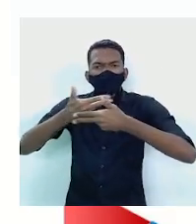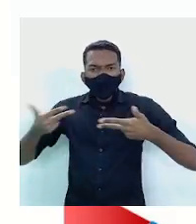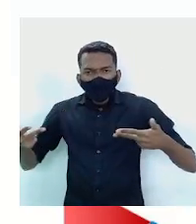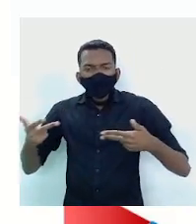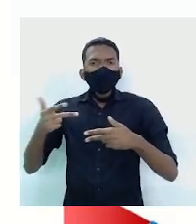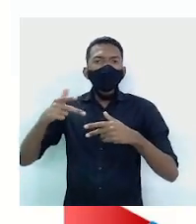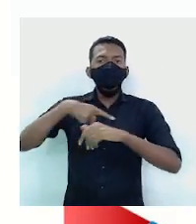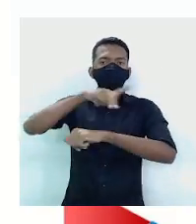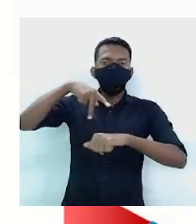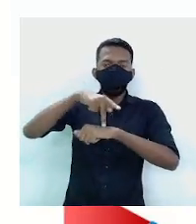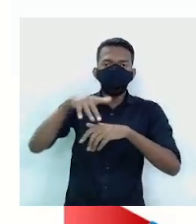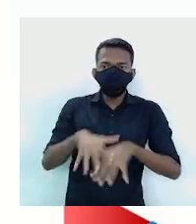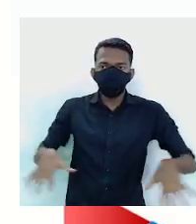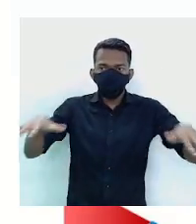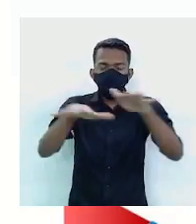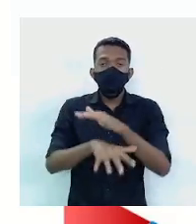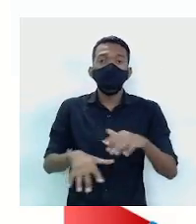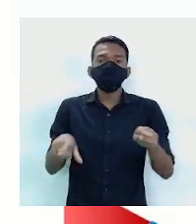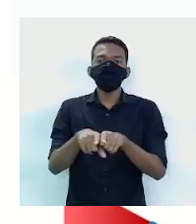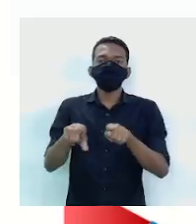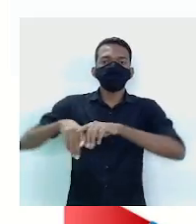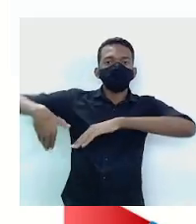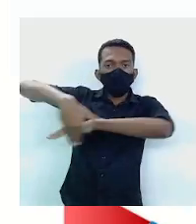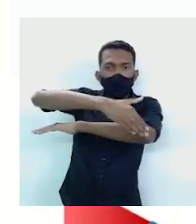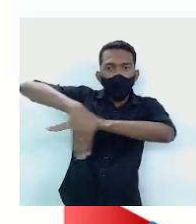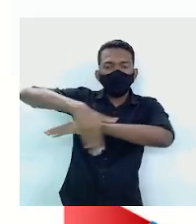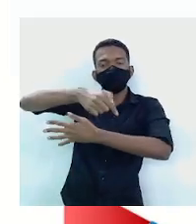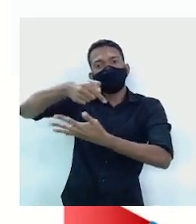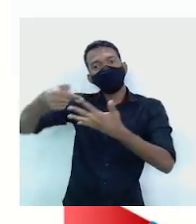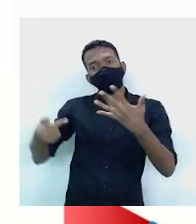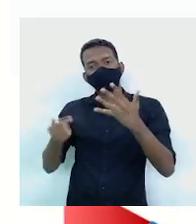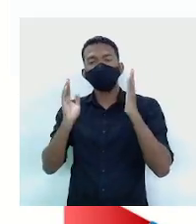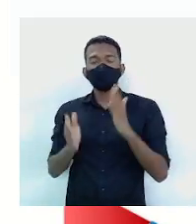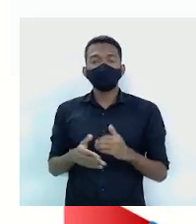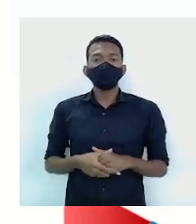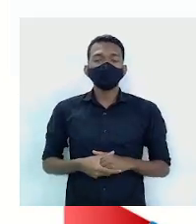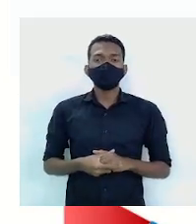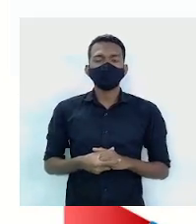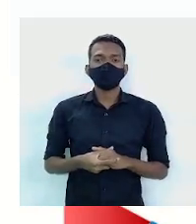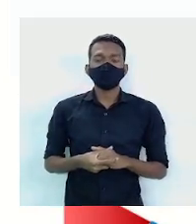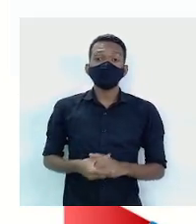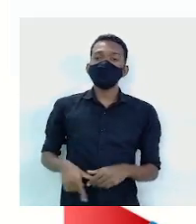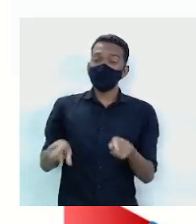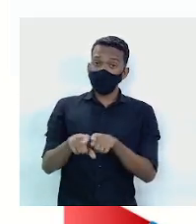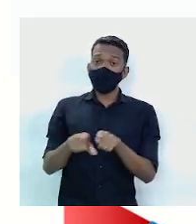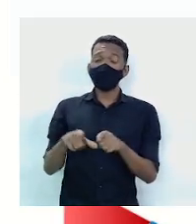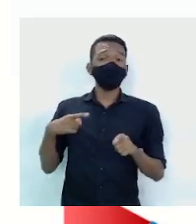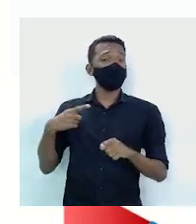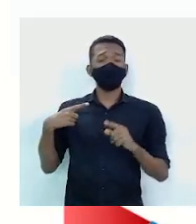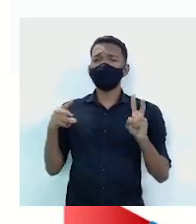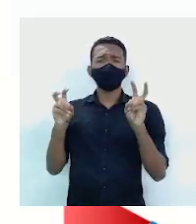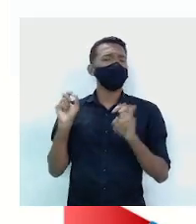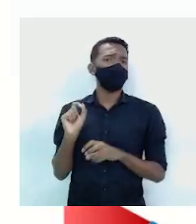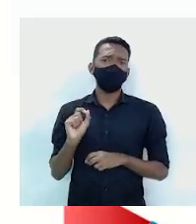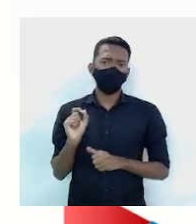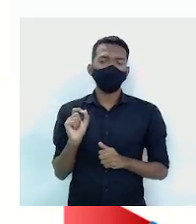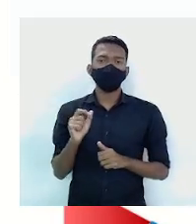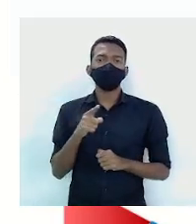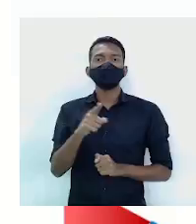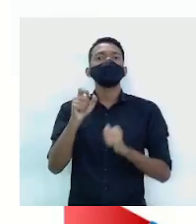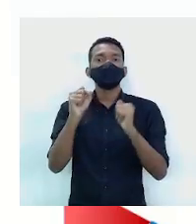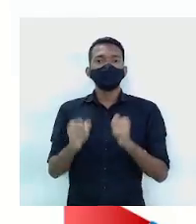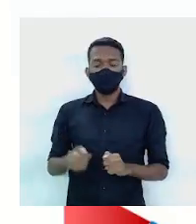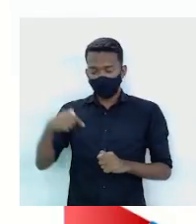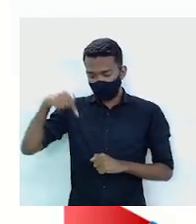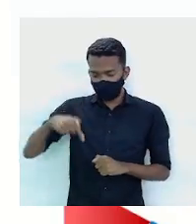um país e ainda de ruas e etc. Né? Então é um roteiro no sentido assim, por exemplo, você quer sair daqui